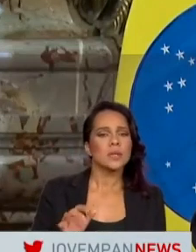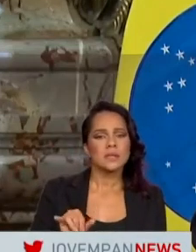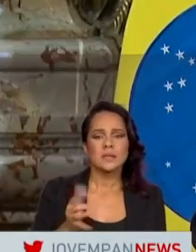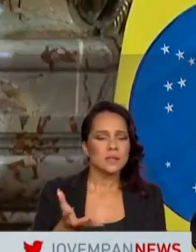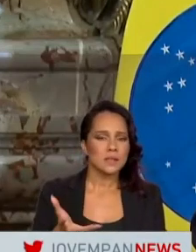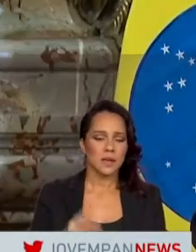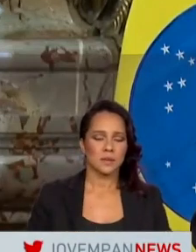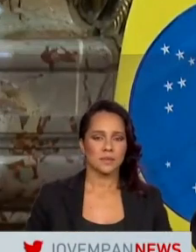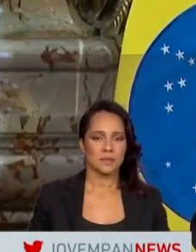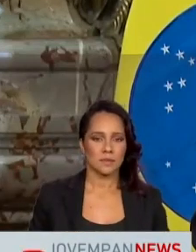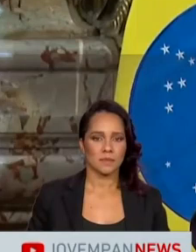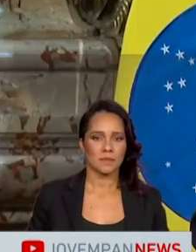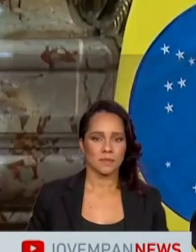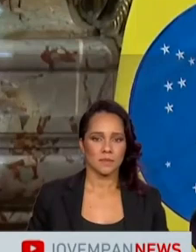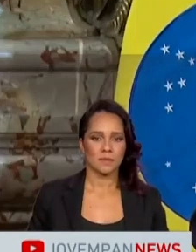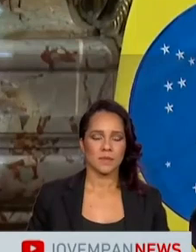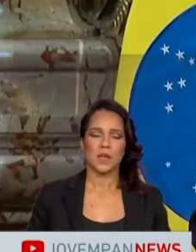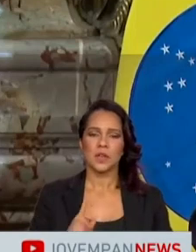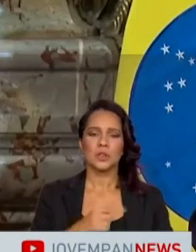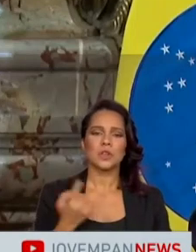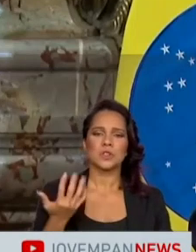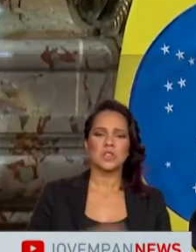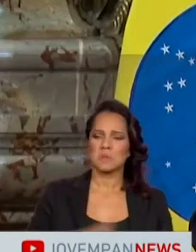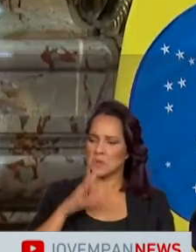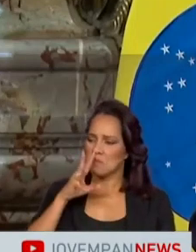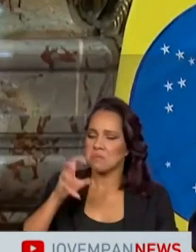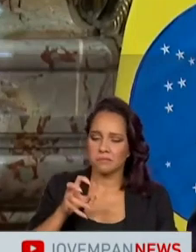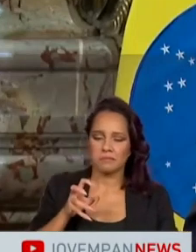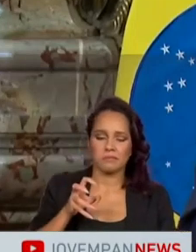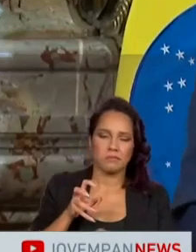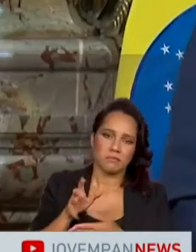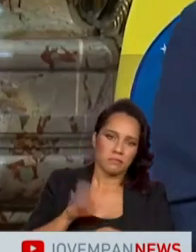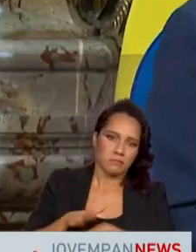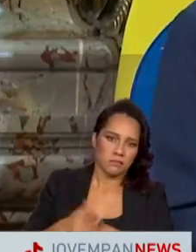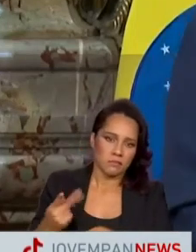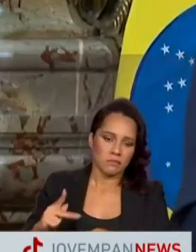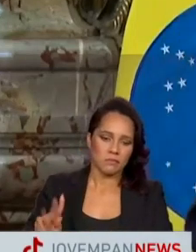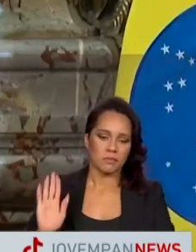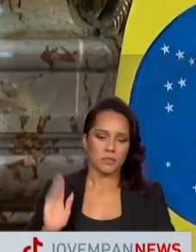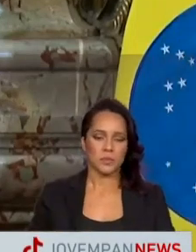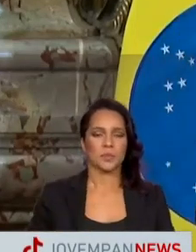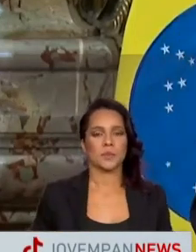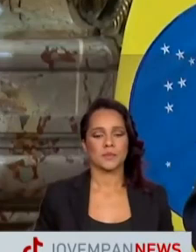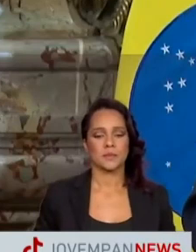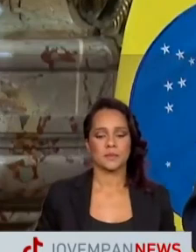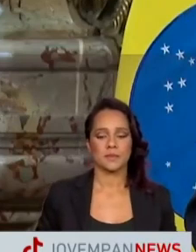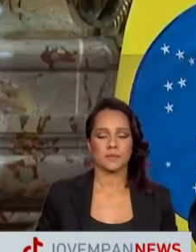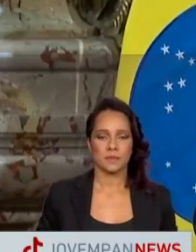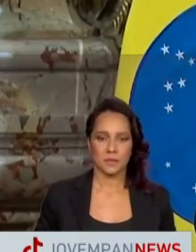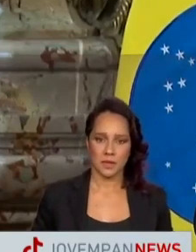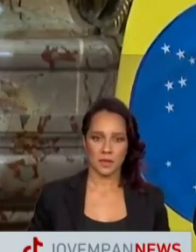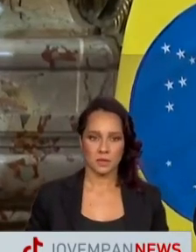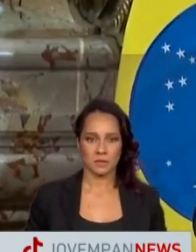quiserem. Hagan lo que hagan. E nós não temos que nos meter. E nosotros no debemos meternos.